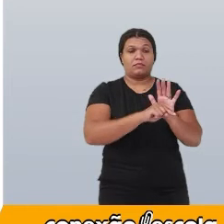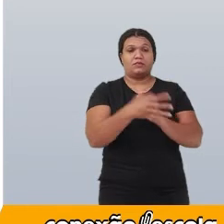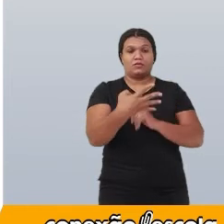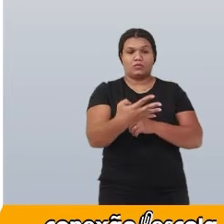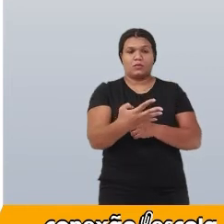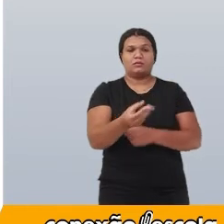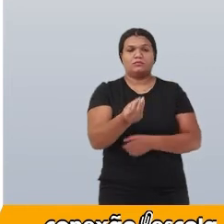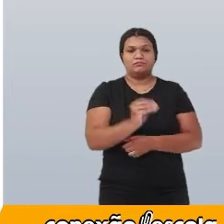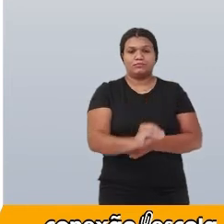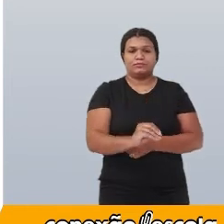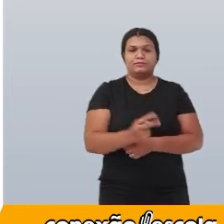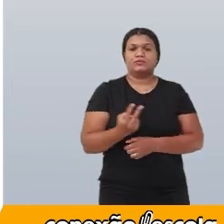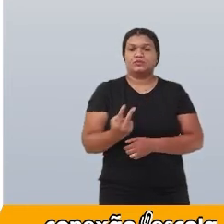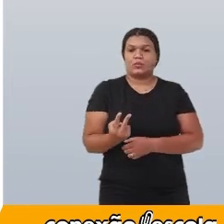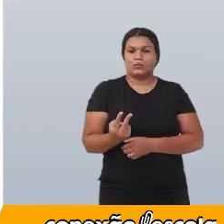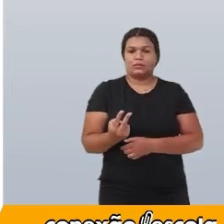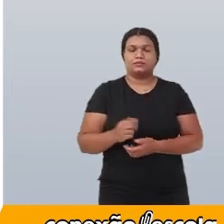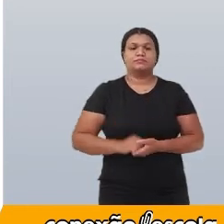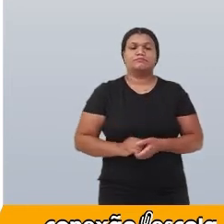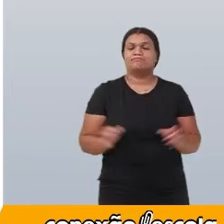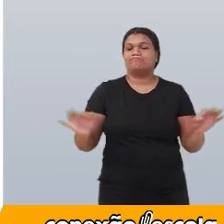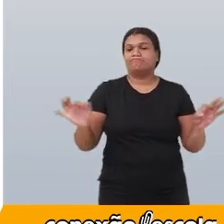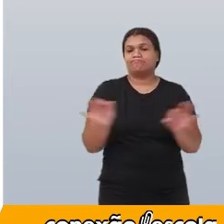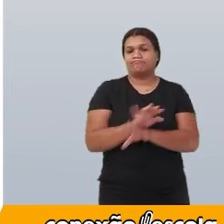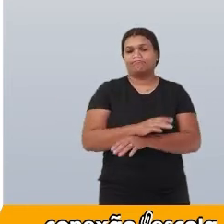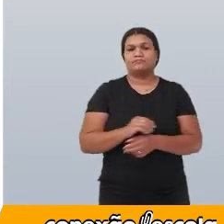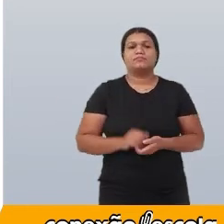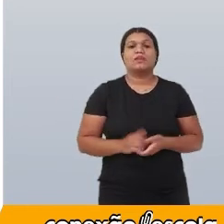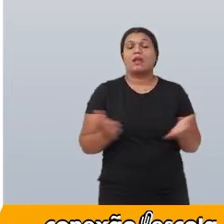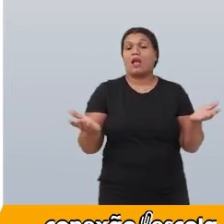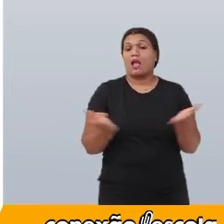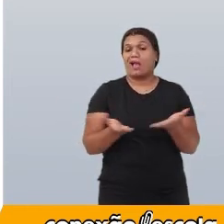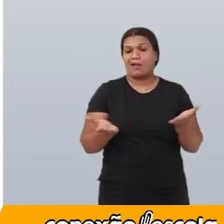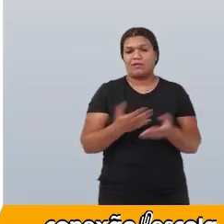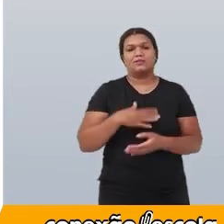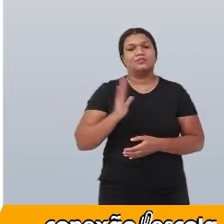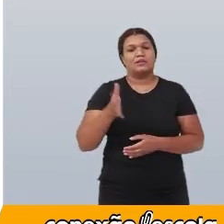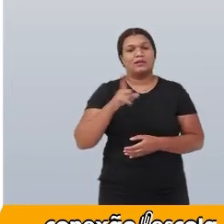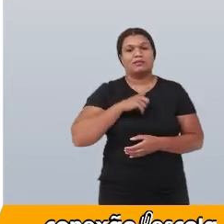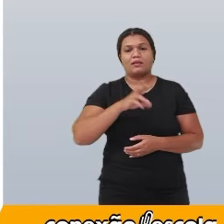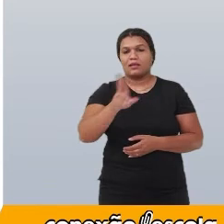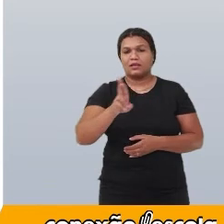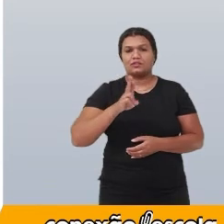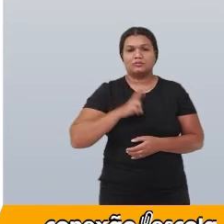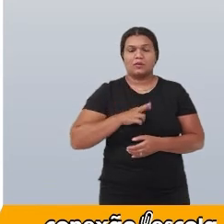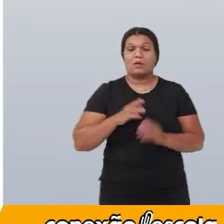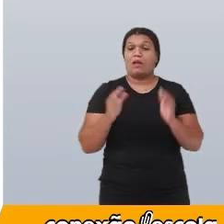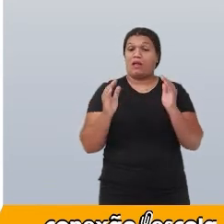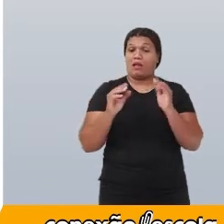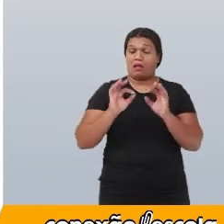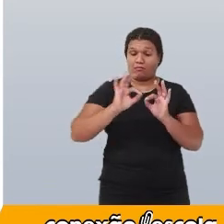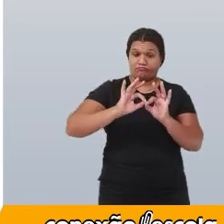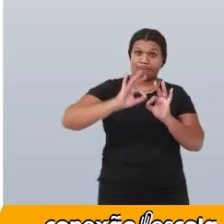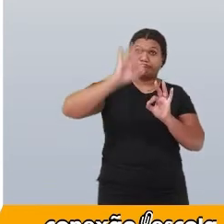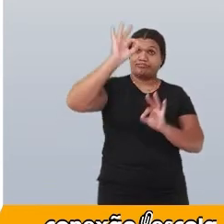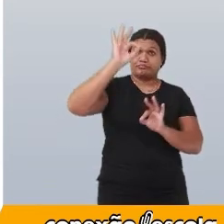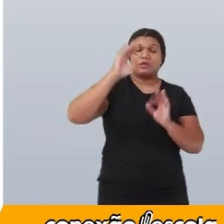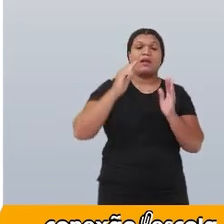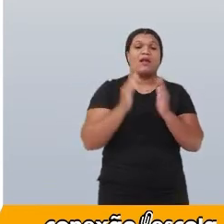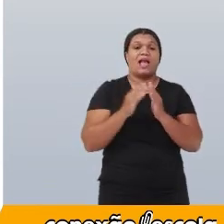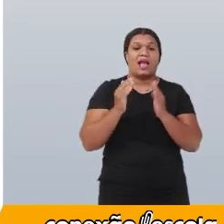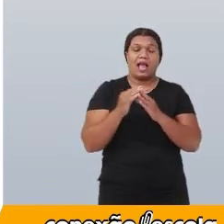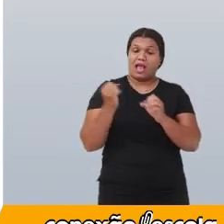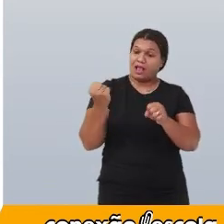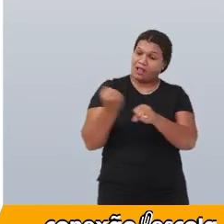4, 2. Pronto! Agora já temos a nossa resposta. A altura da casa